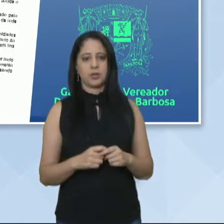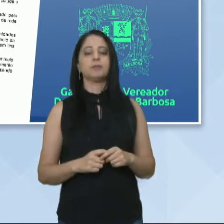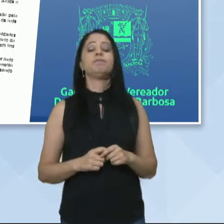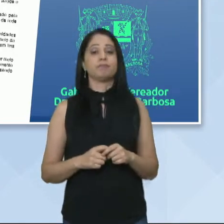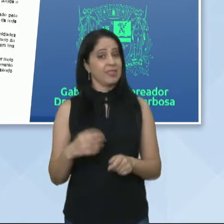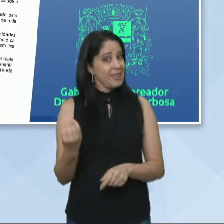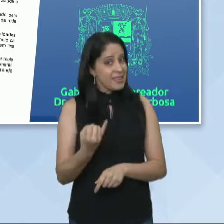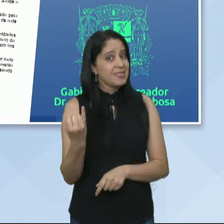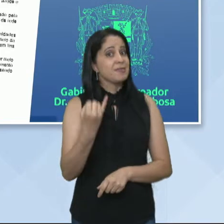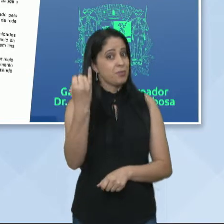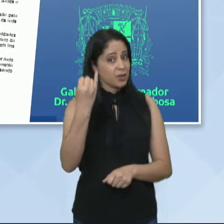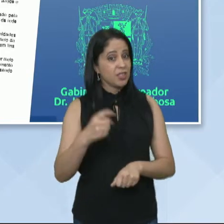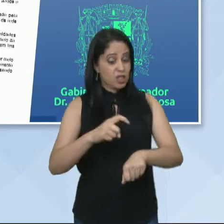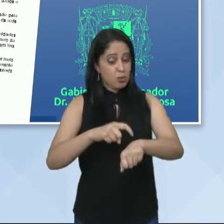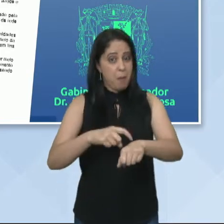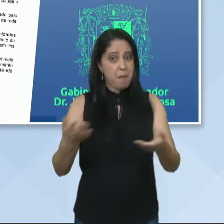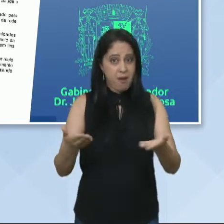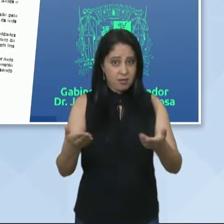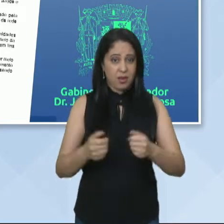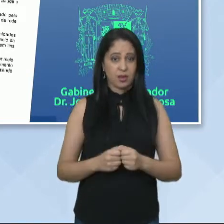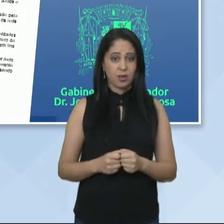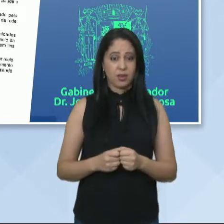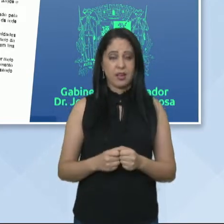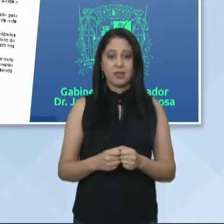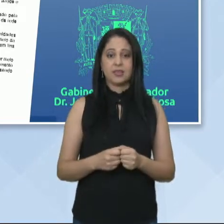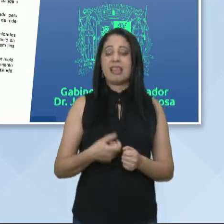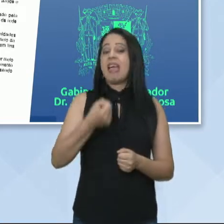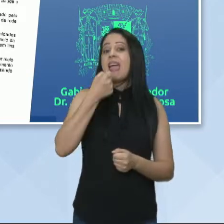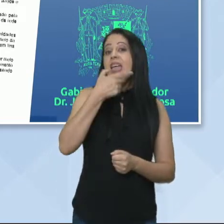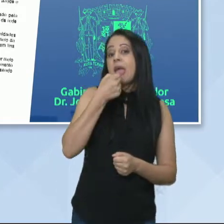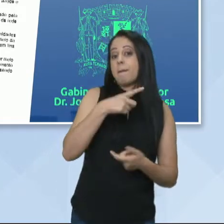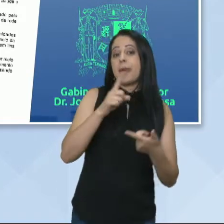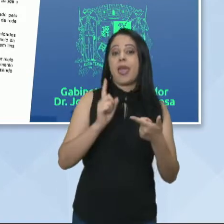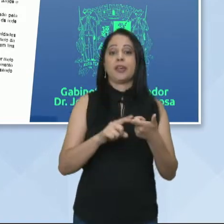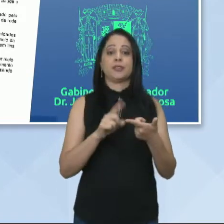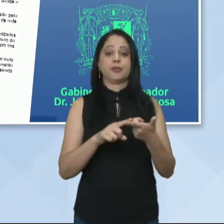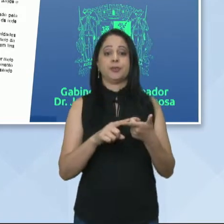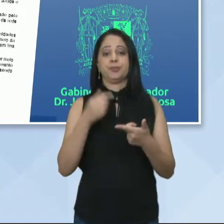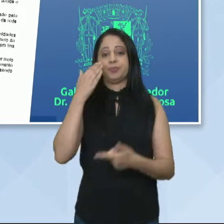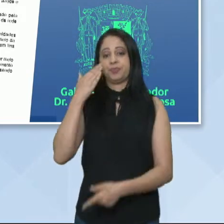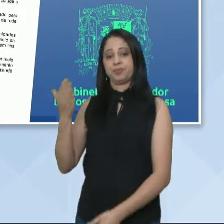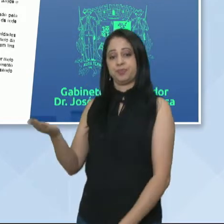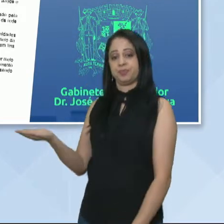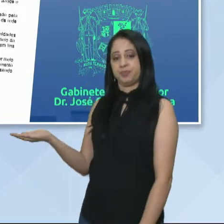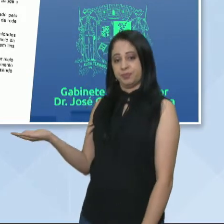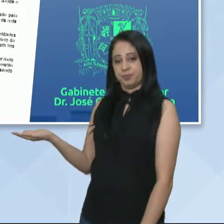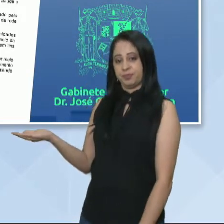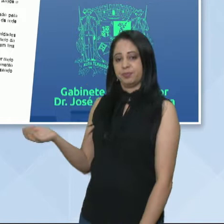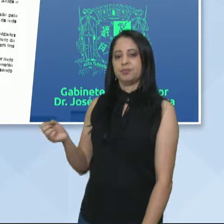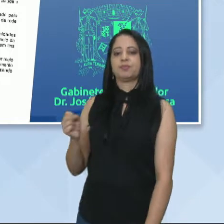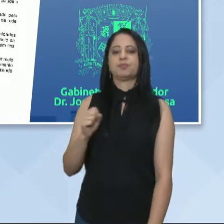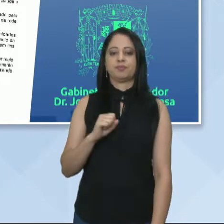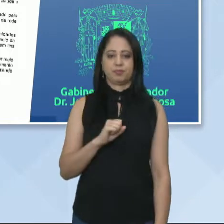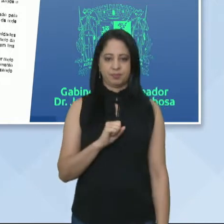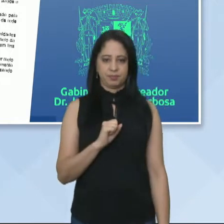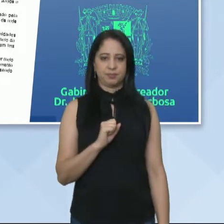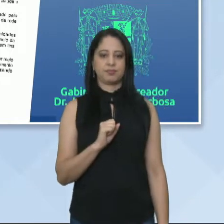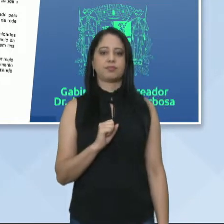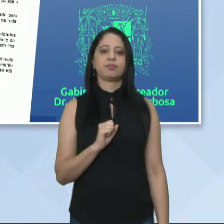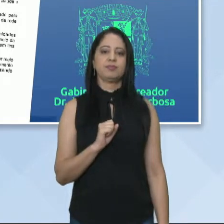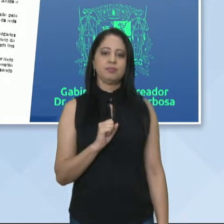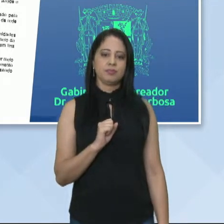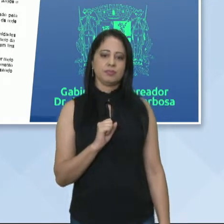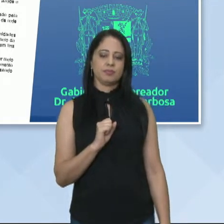extremamente importante nesse momento. Medicamentos como Forxiga, Entresto, Carvedilol